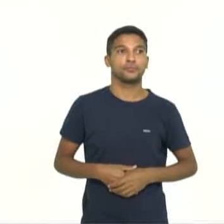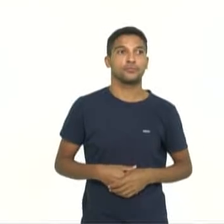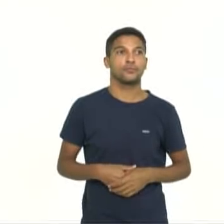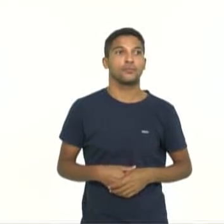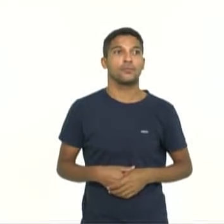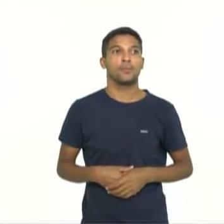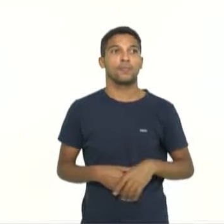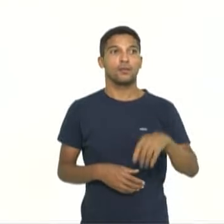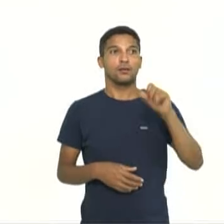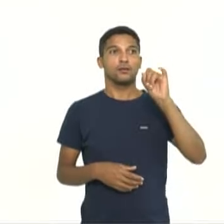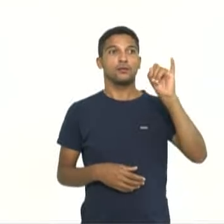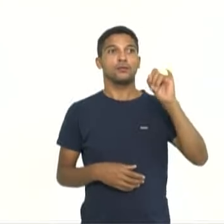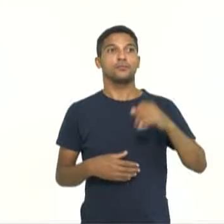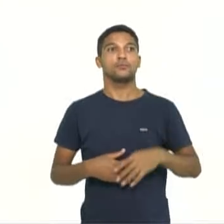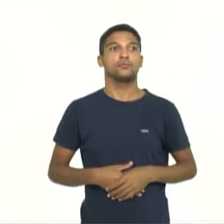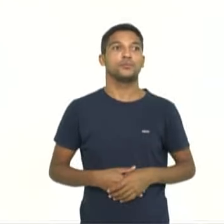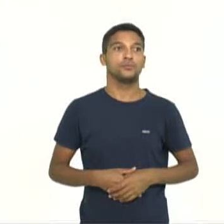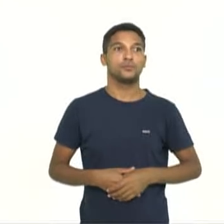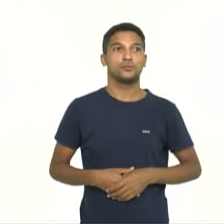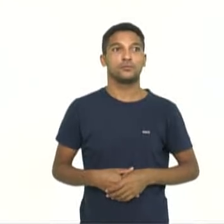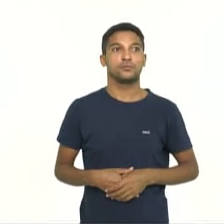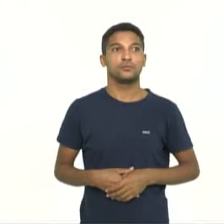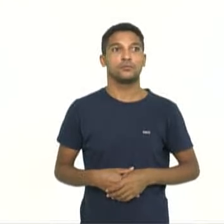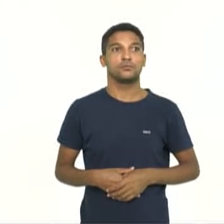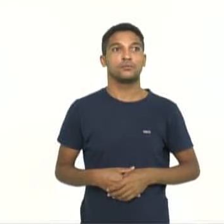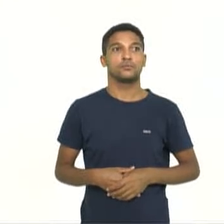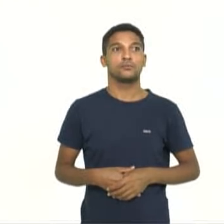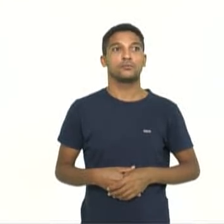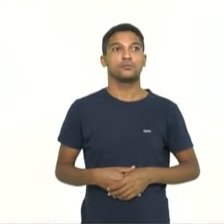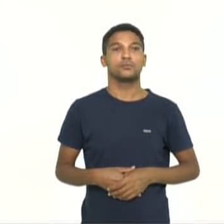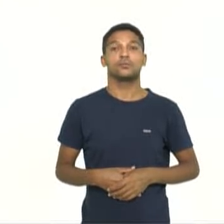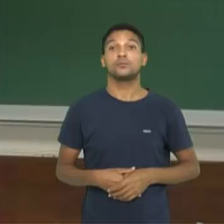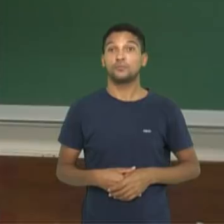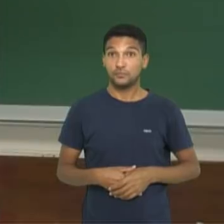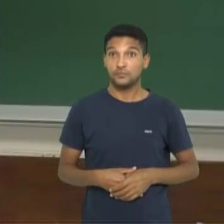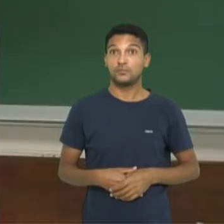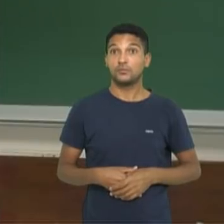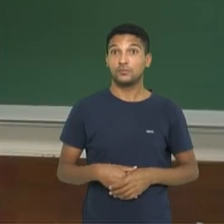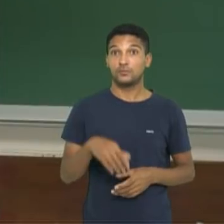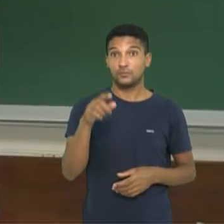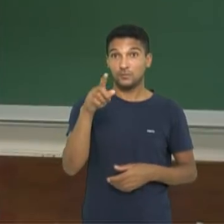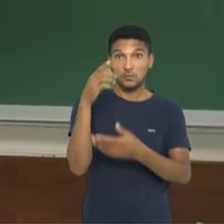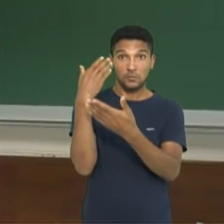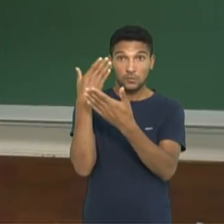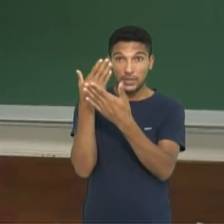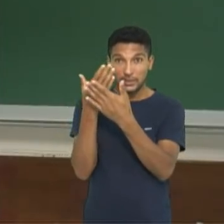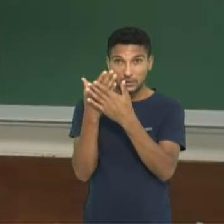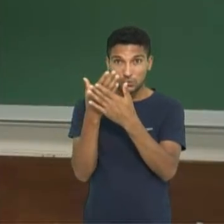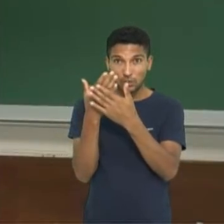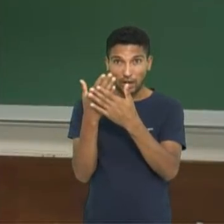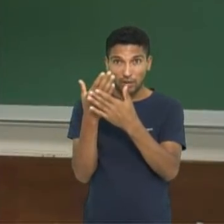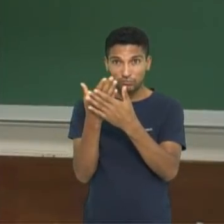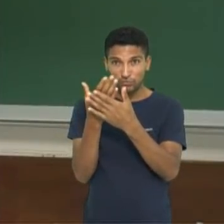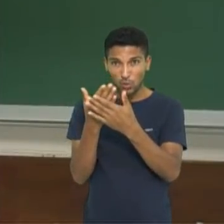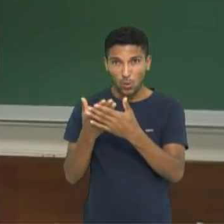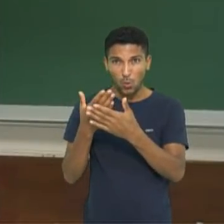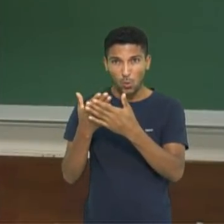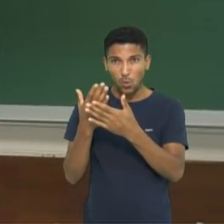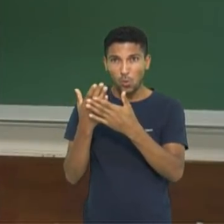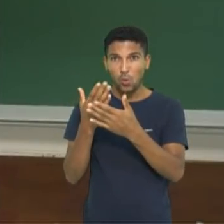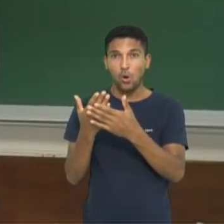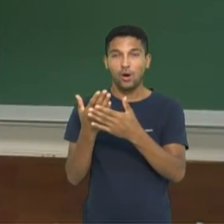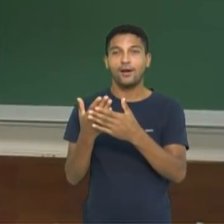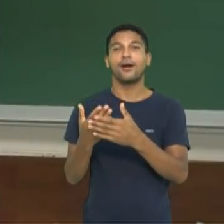eu coloquei ali período composto. Não, gente, por quê? Porque eu coloquei o "o" na frente de estudo e aí eu transformei